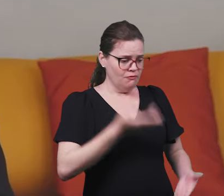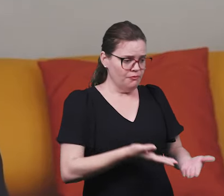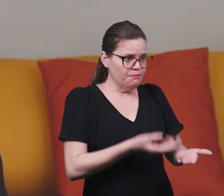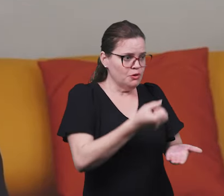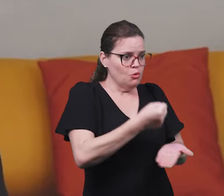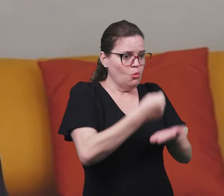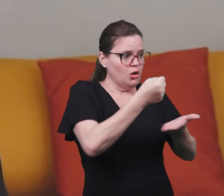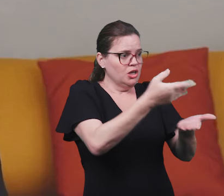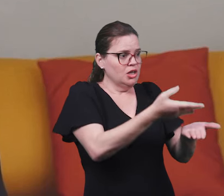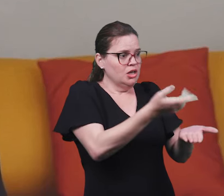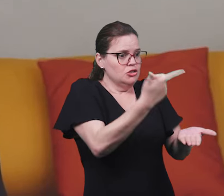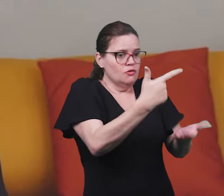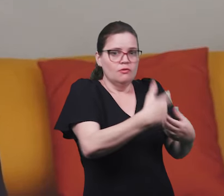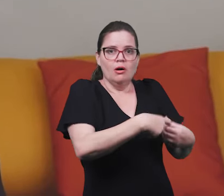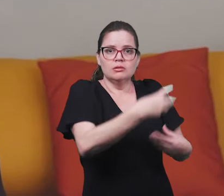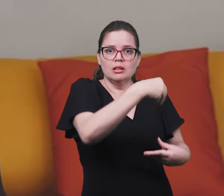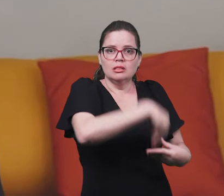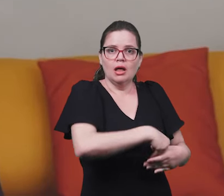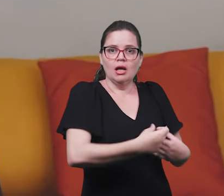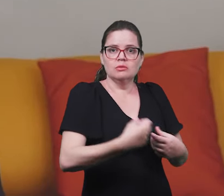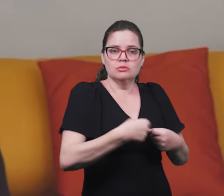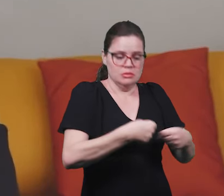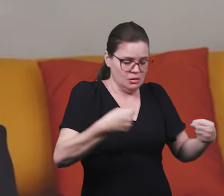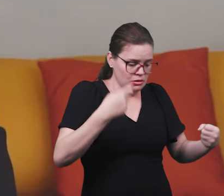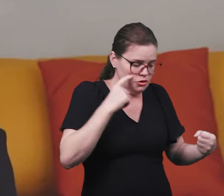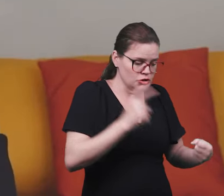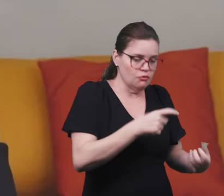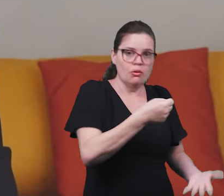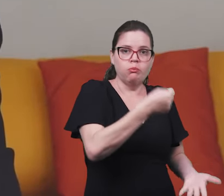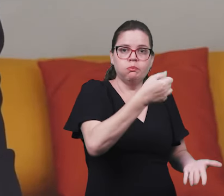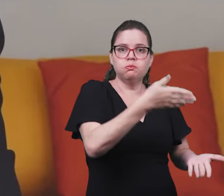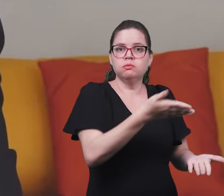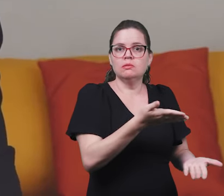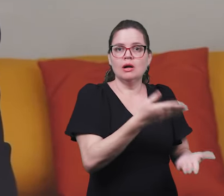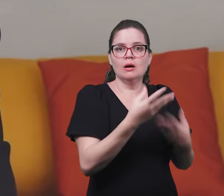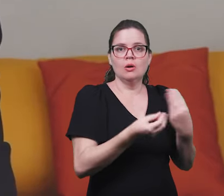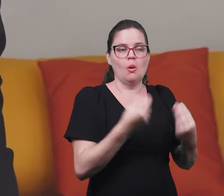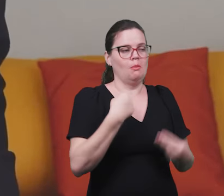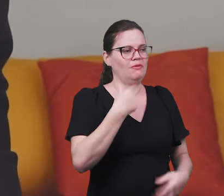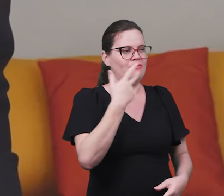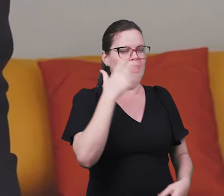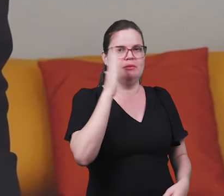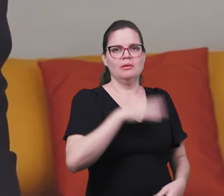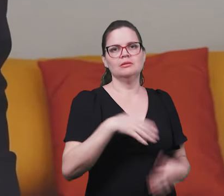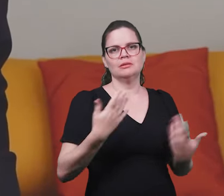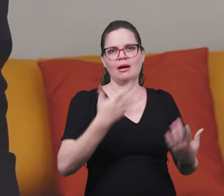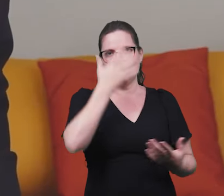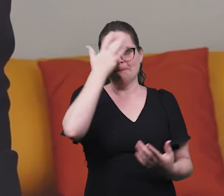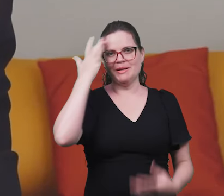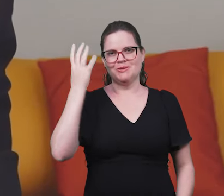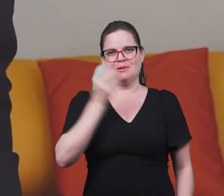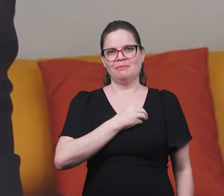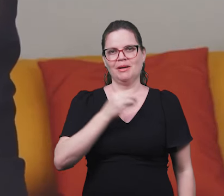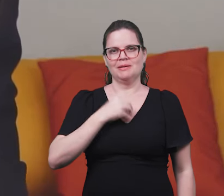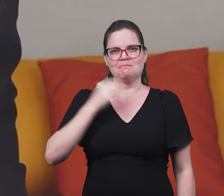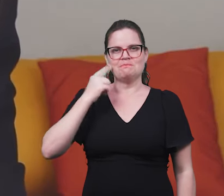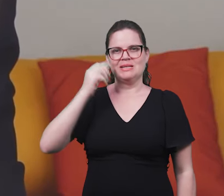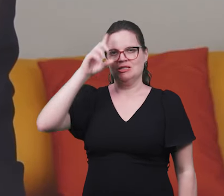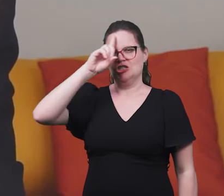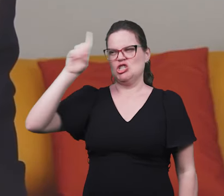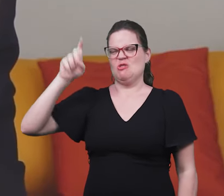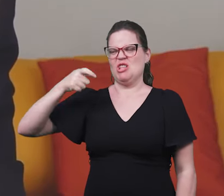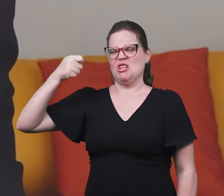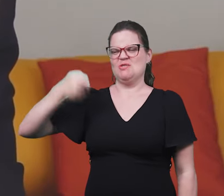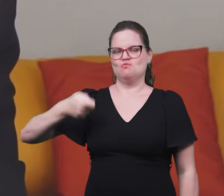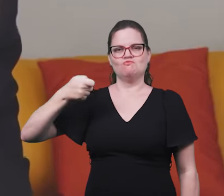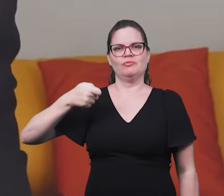que levamos para pagar os alimentos de volta nas nossas sacolas. O pecador tem um entendimento de Deus como alguém